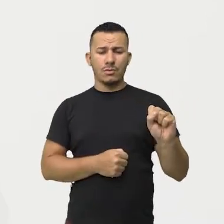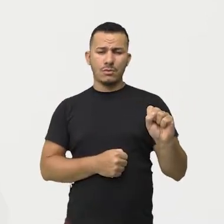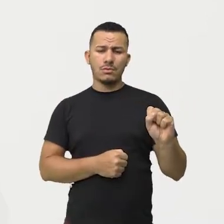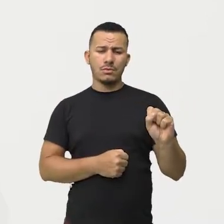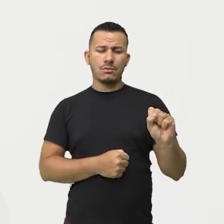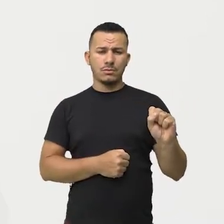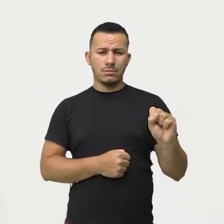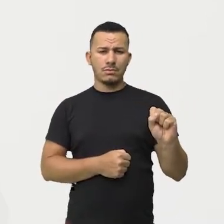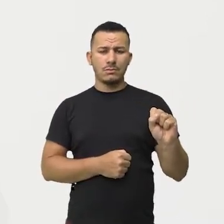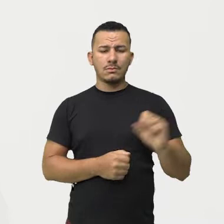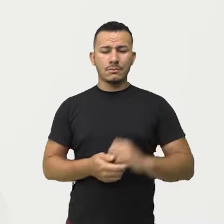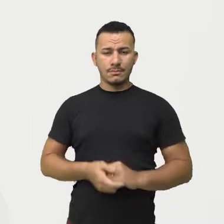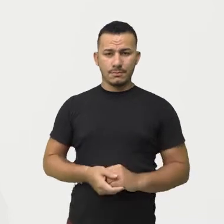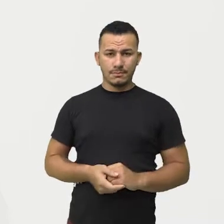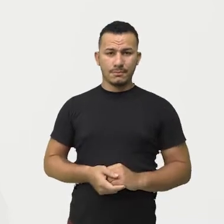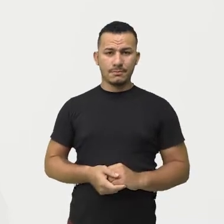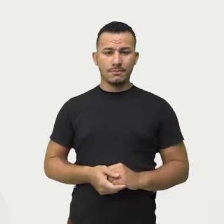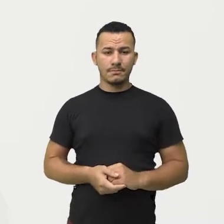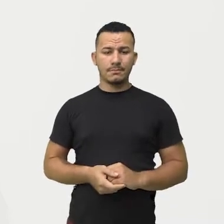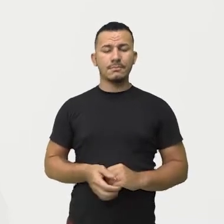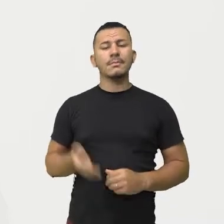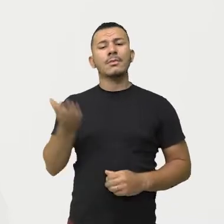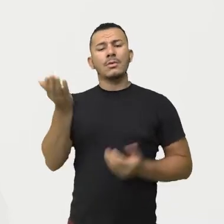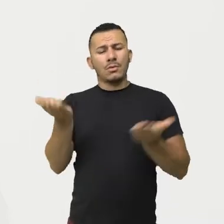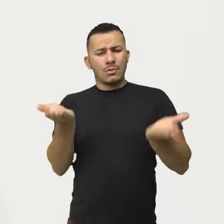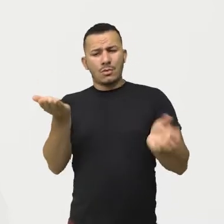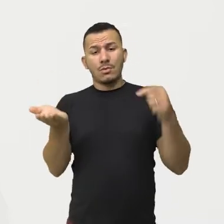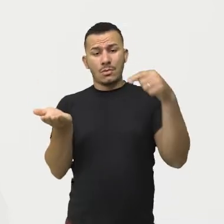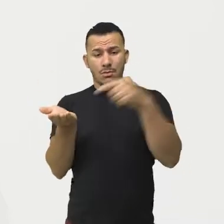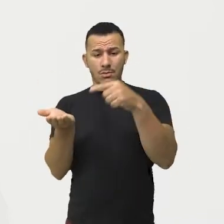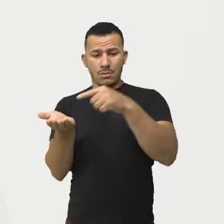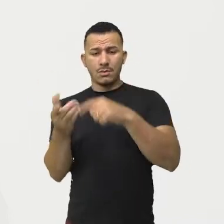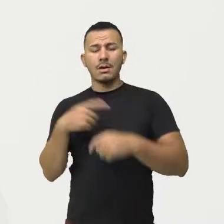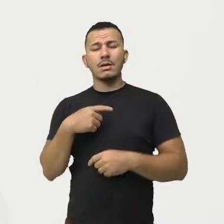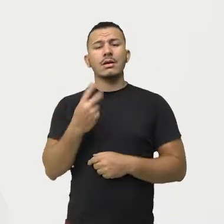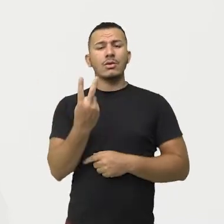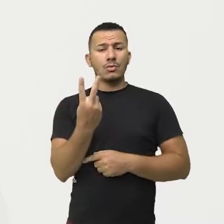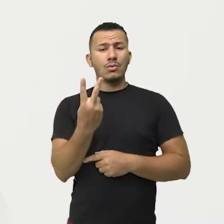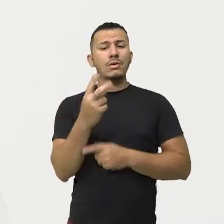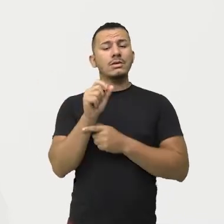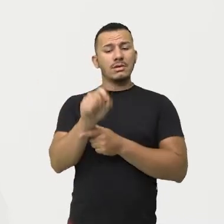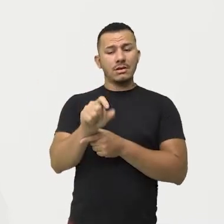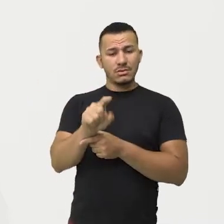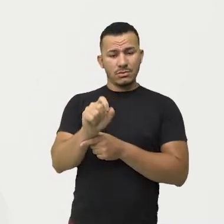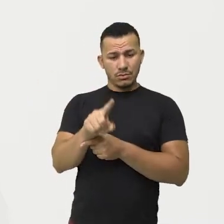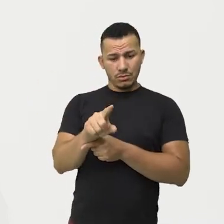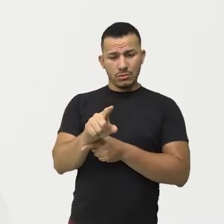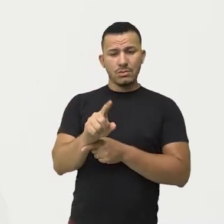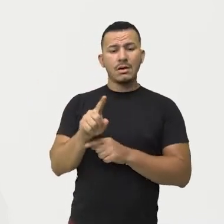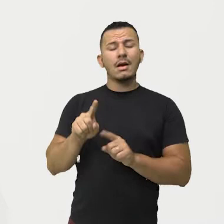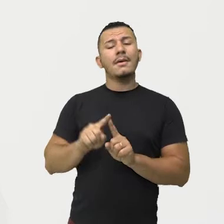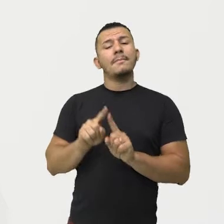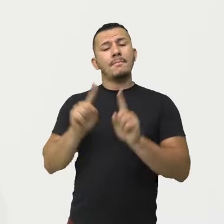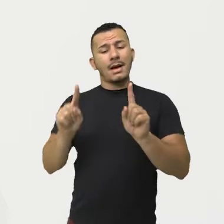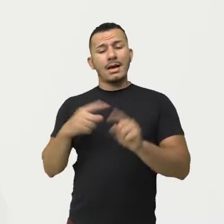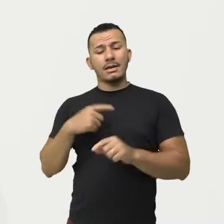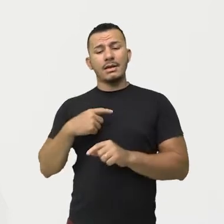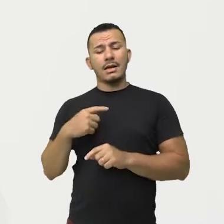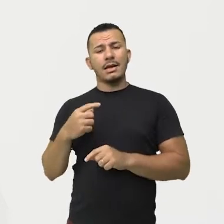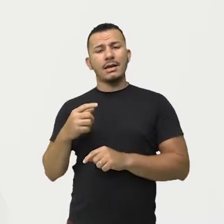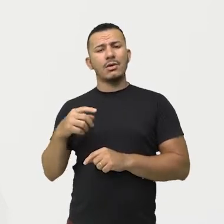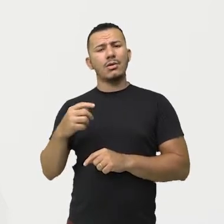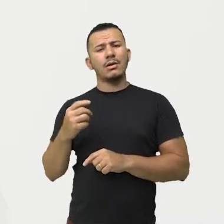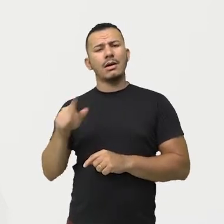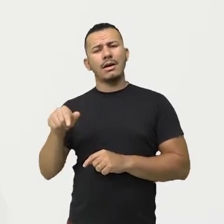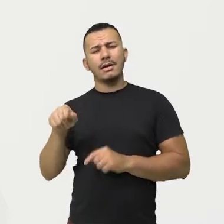bolas, beleza? Do outro lado, nós temos 2 bolas azuis, mas nós temos 3 e 2,